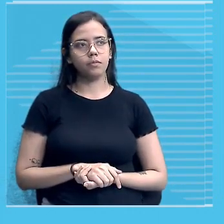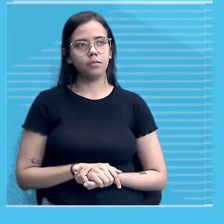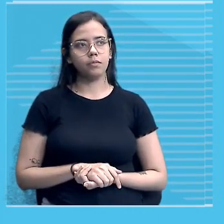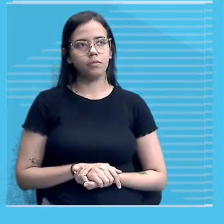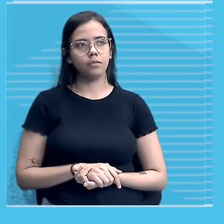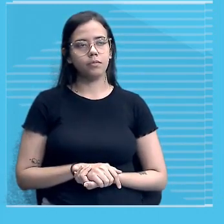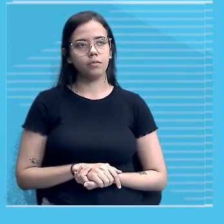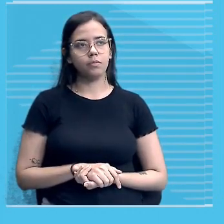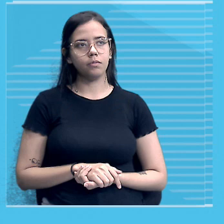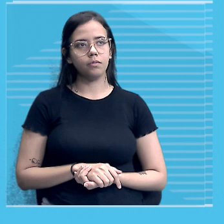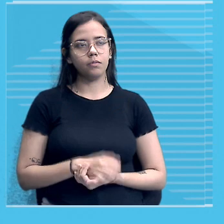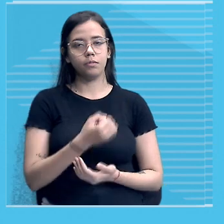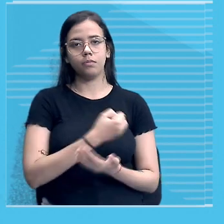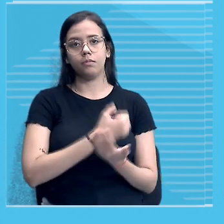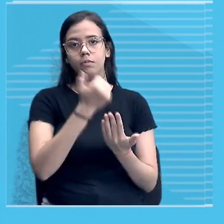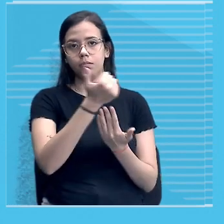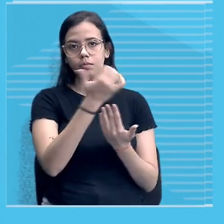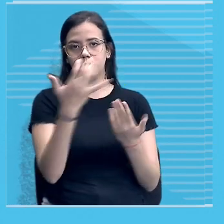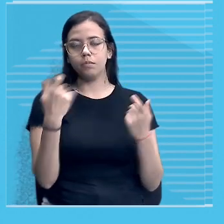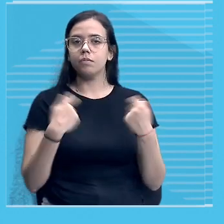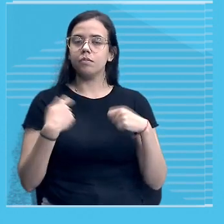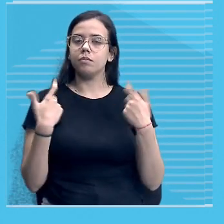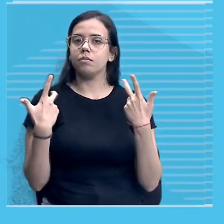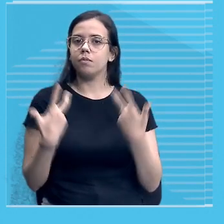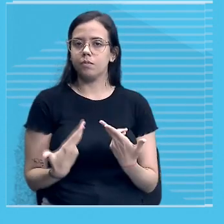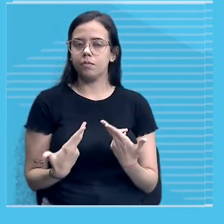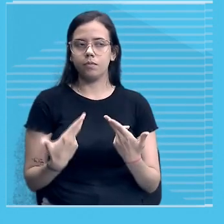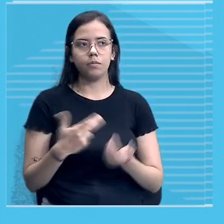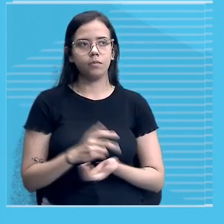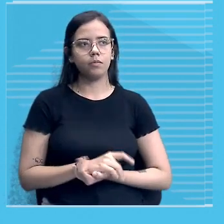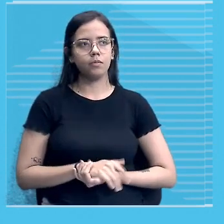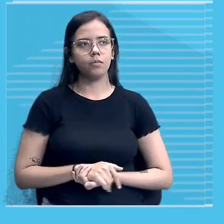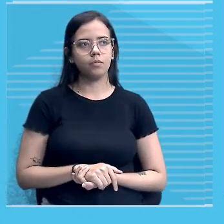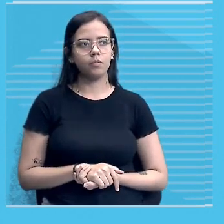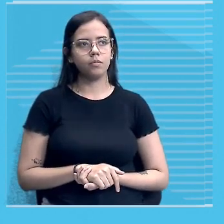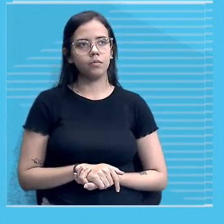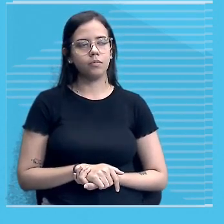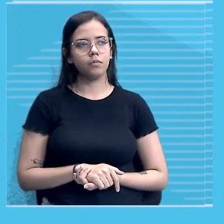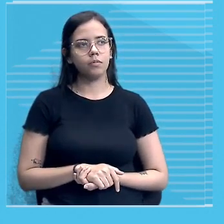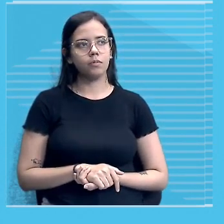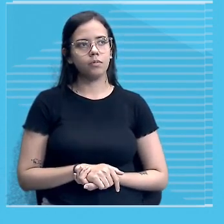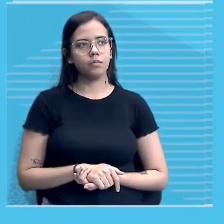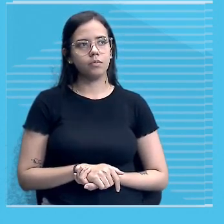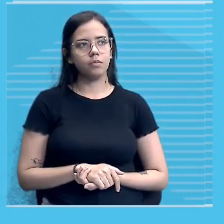que ser iguais ó esse X tem que ser com a 31